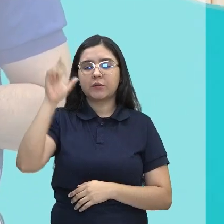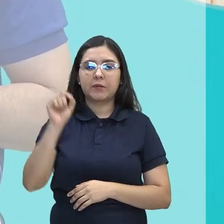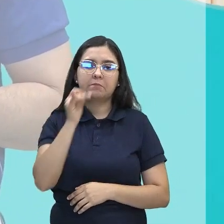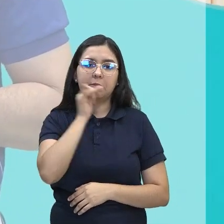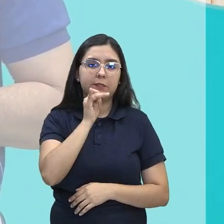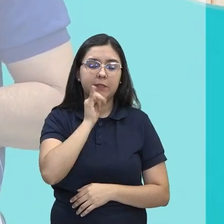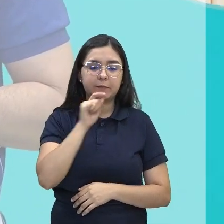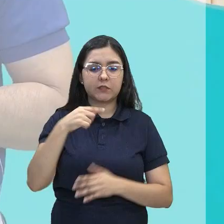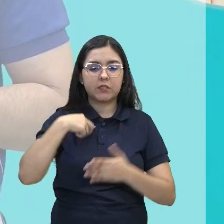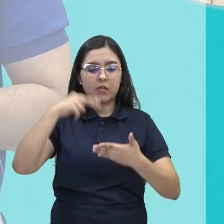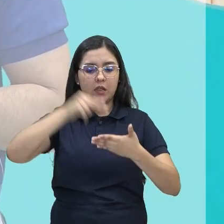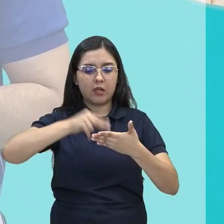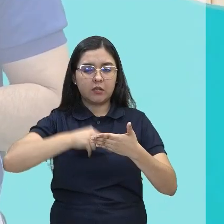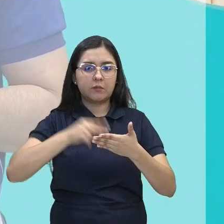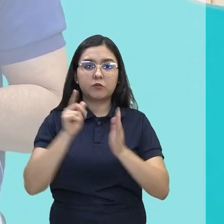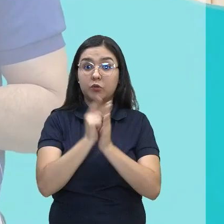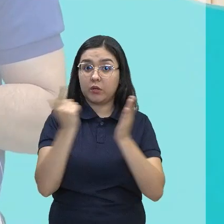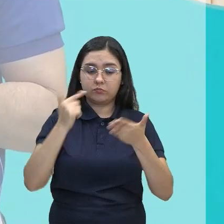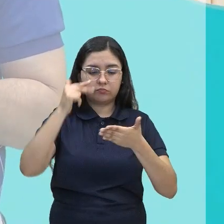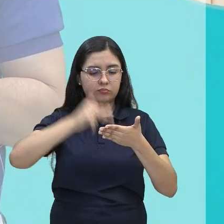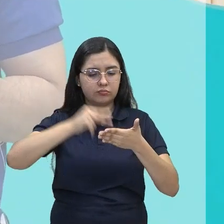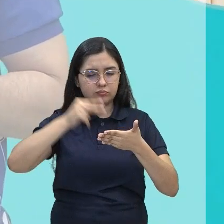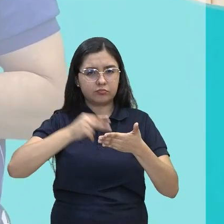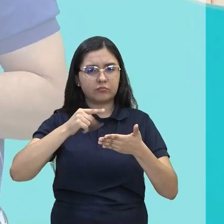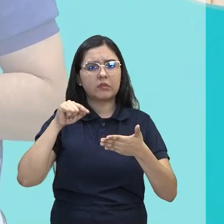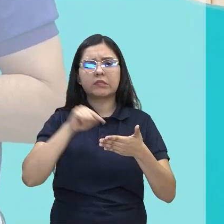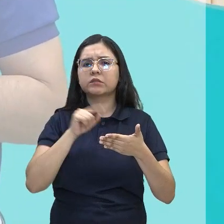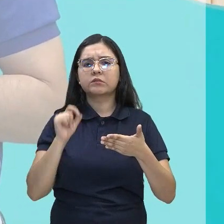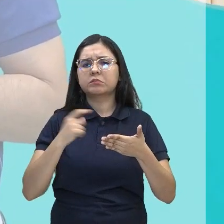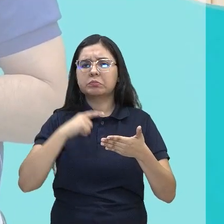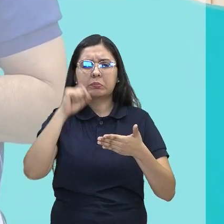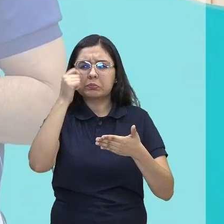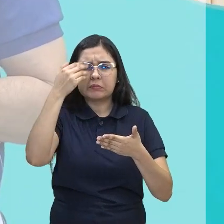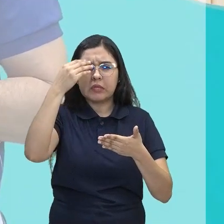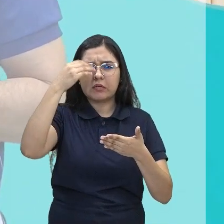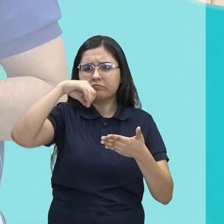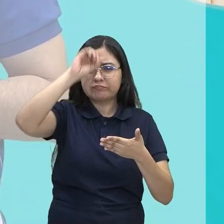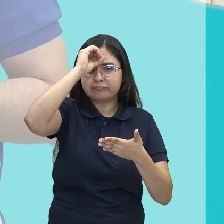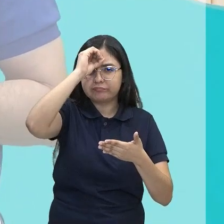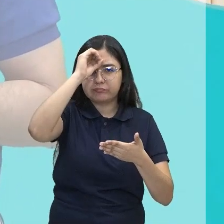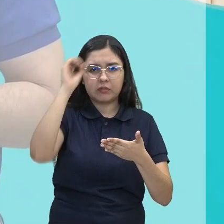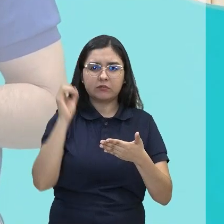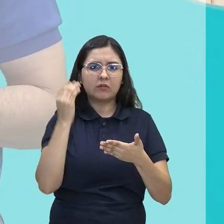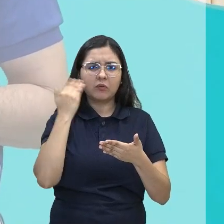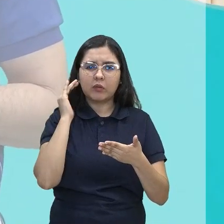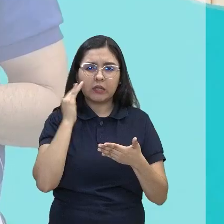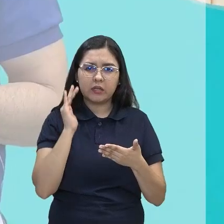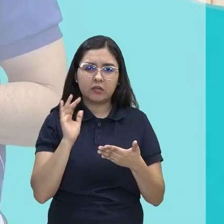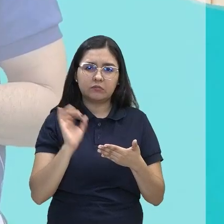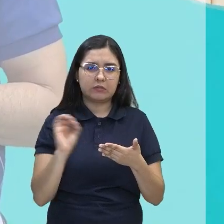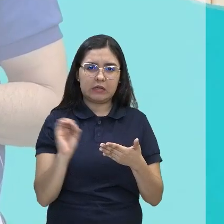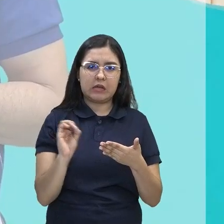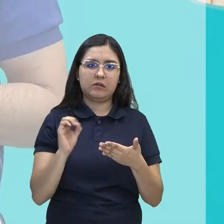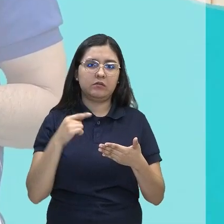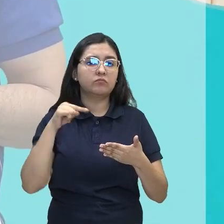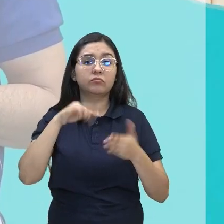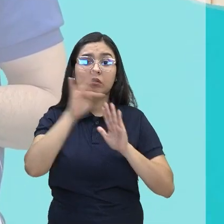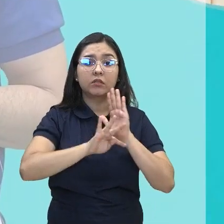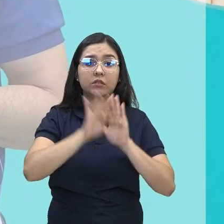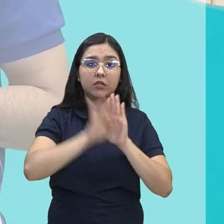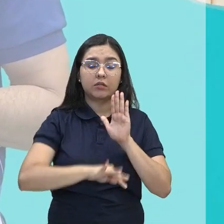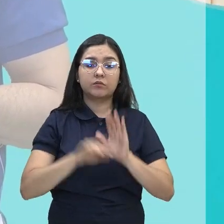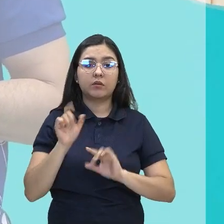você está lendo uma notícia de jornal e essa notícia não está clara, tá? Não é aceitável, vai deixar o texto,